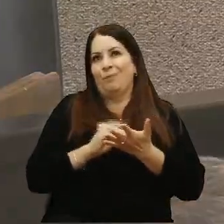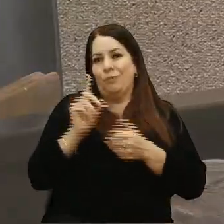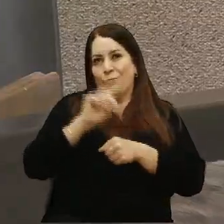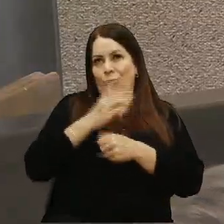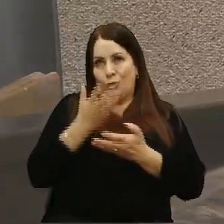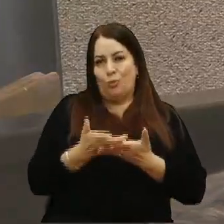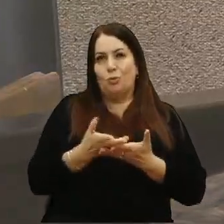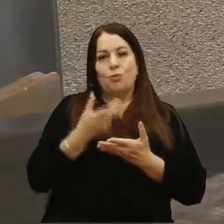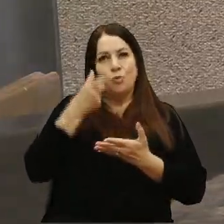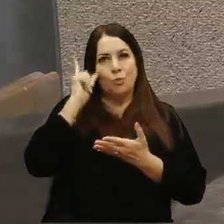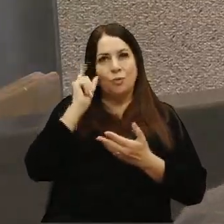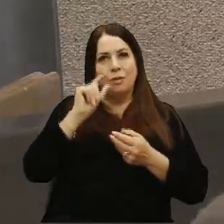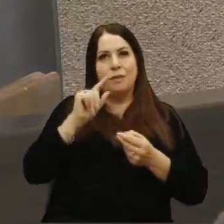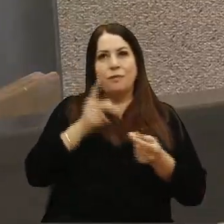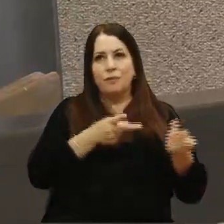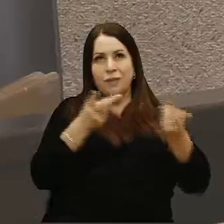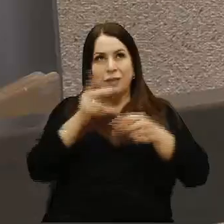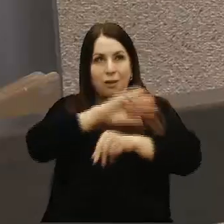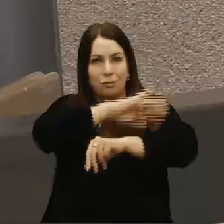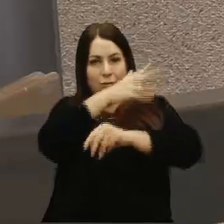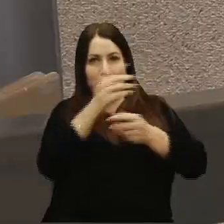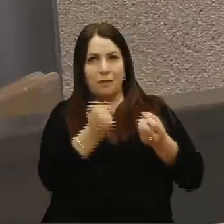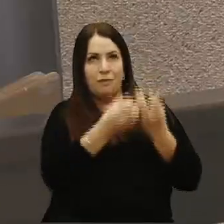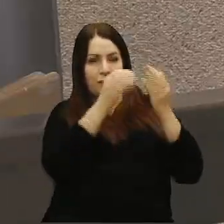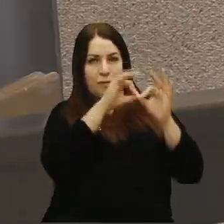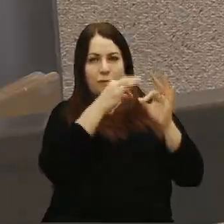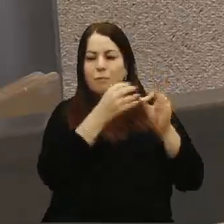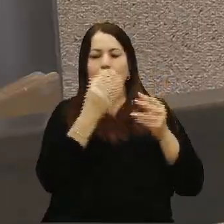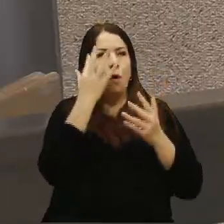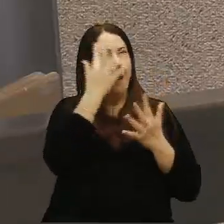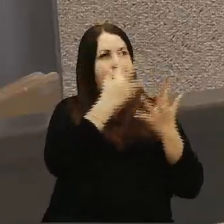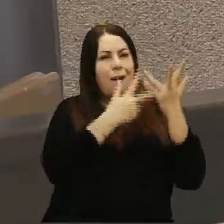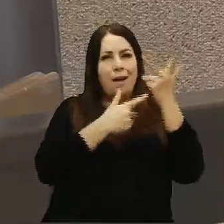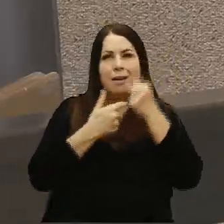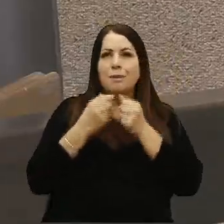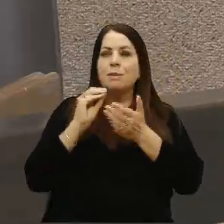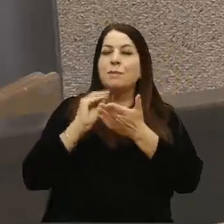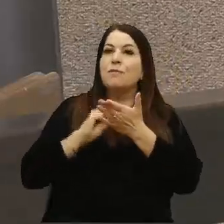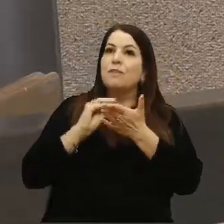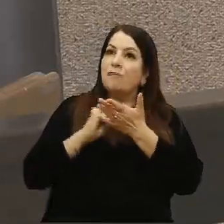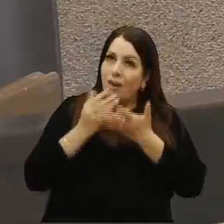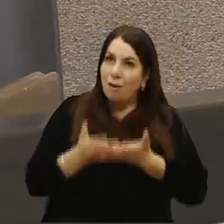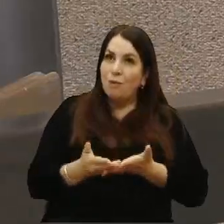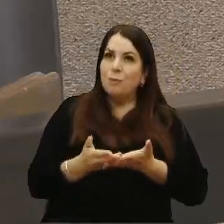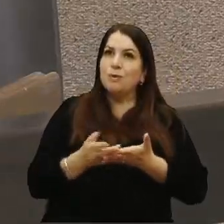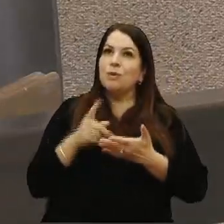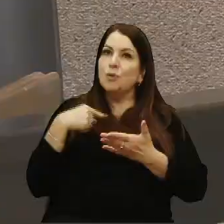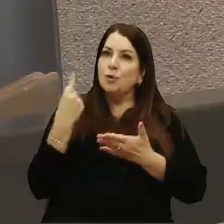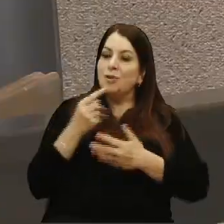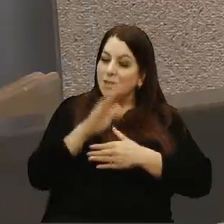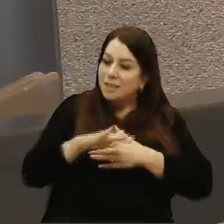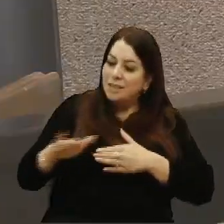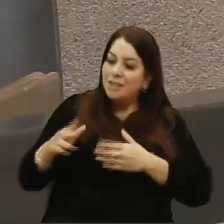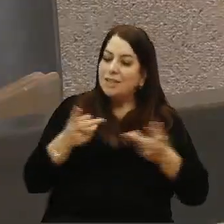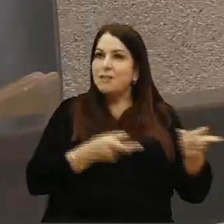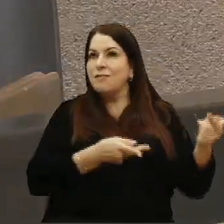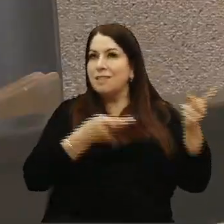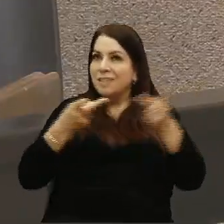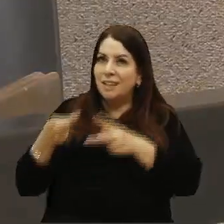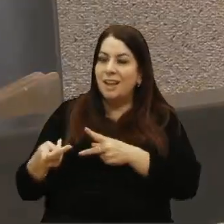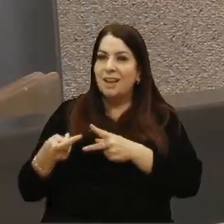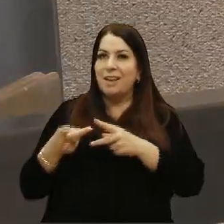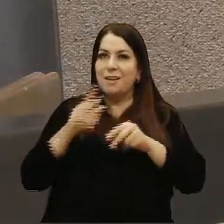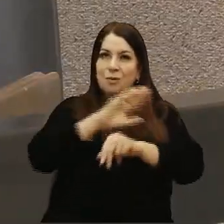Eu estive ontem nos pavilhões, tem muitas coisas lindíssimas, mas como faz falta as nossas crianças visitarem